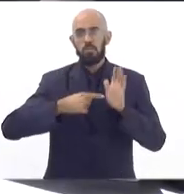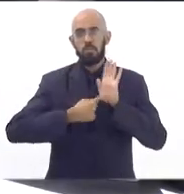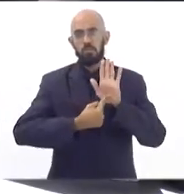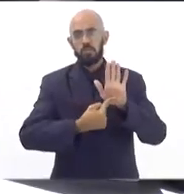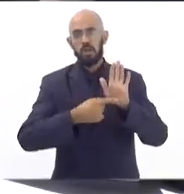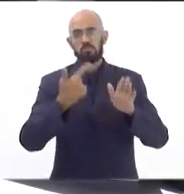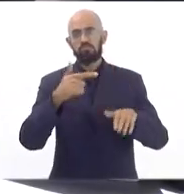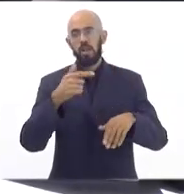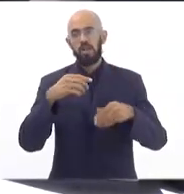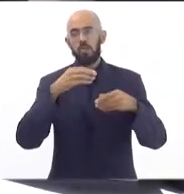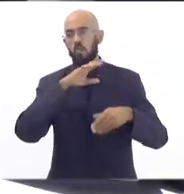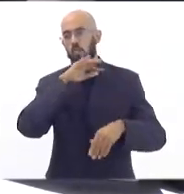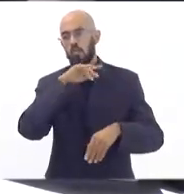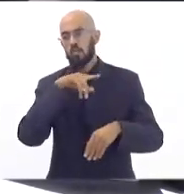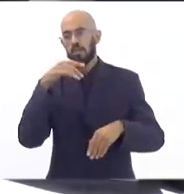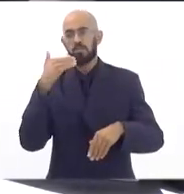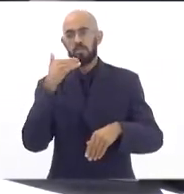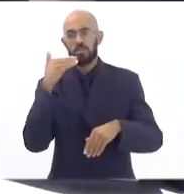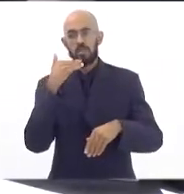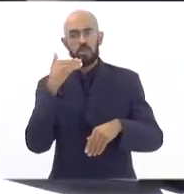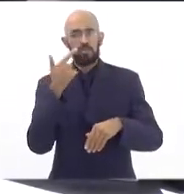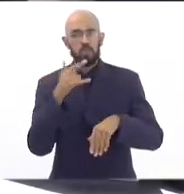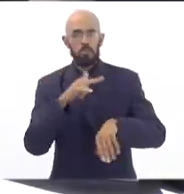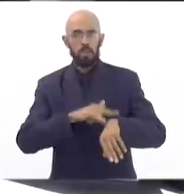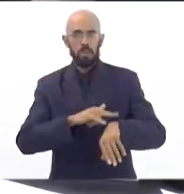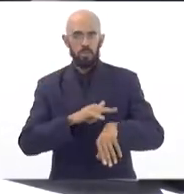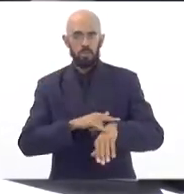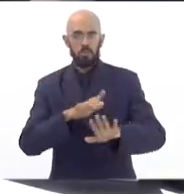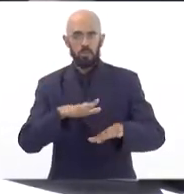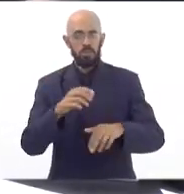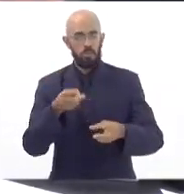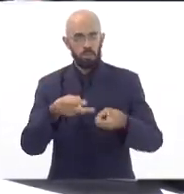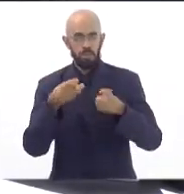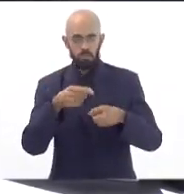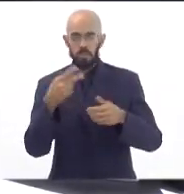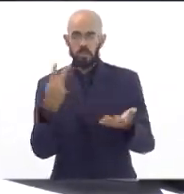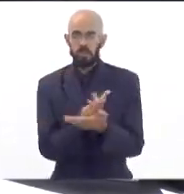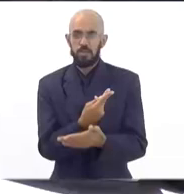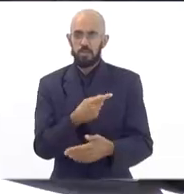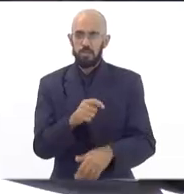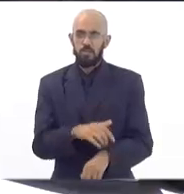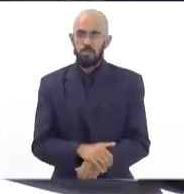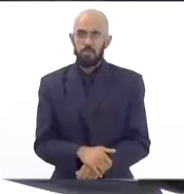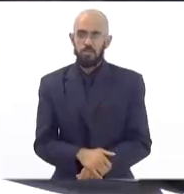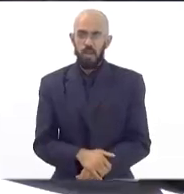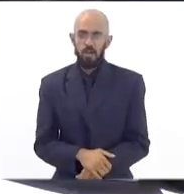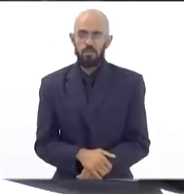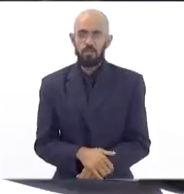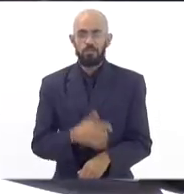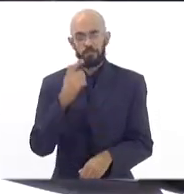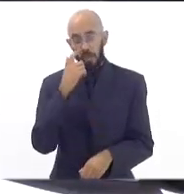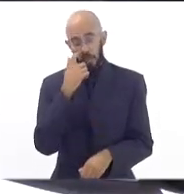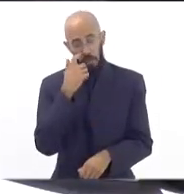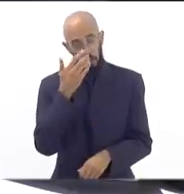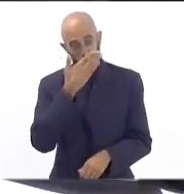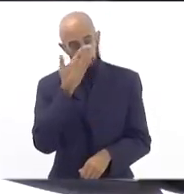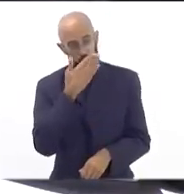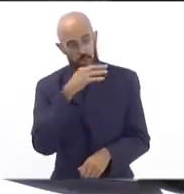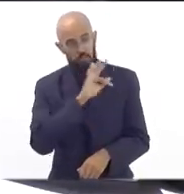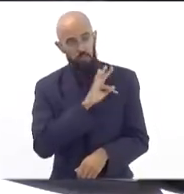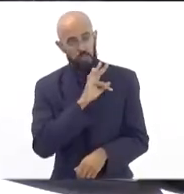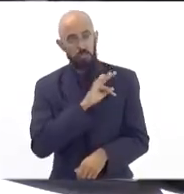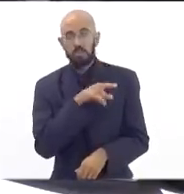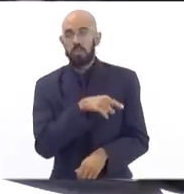não tem banheiro não tem escadaria mas ao mesmo tempo eu tive oportunidade de ver de perto o que estava acontecendo Então não vejo por esse a mesma infelizmente